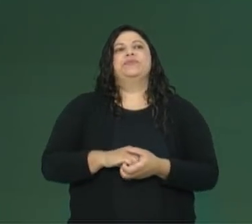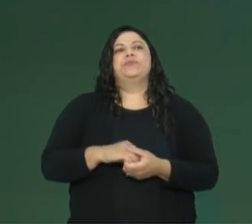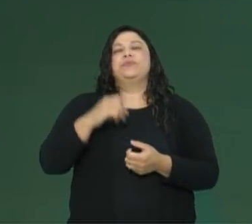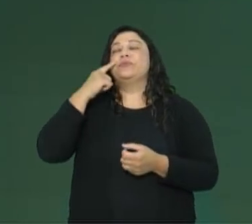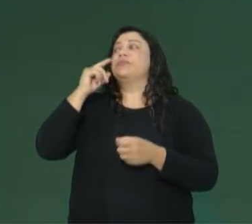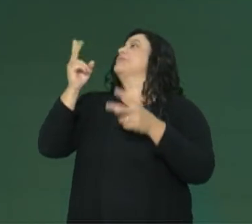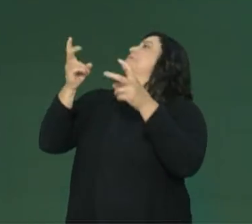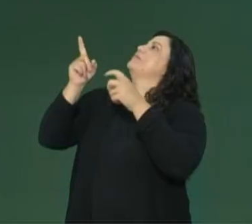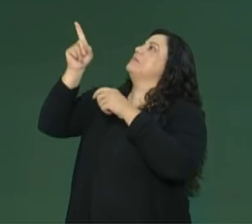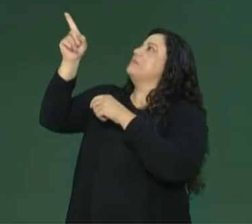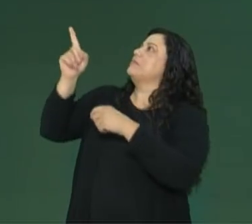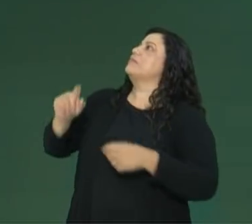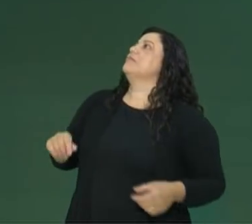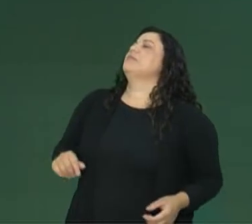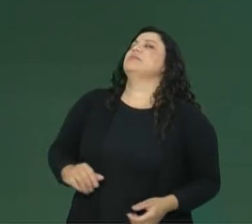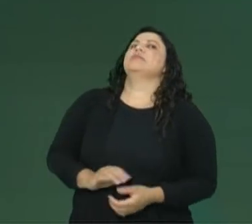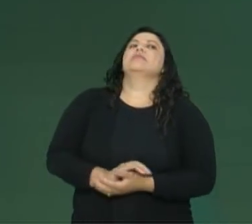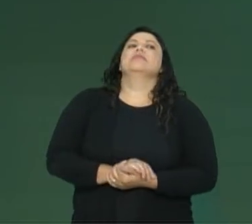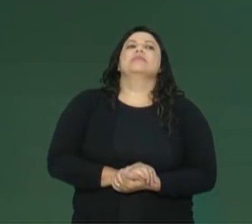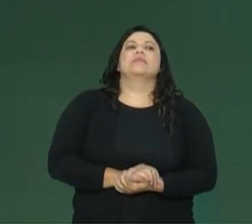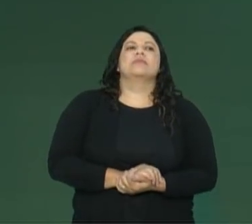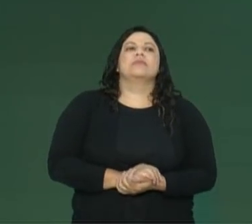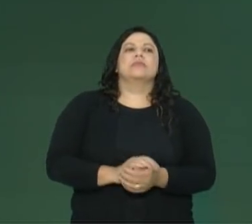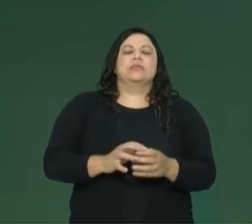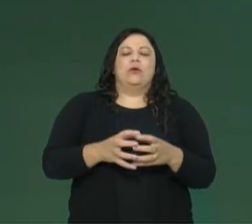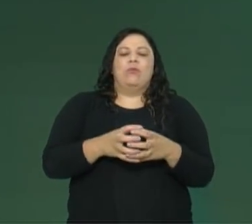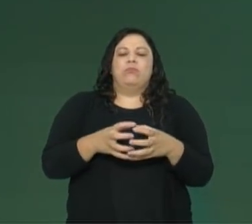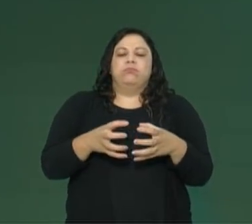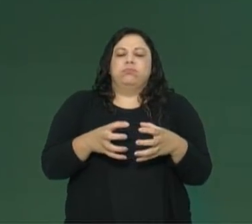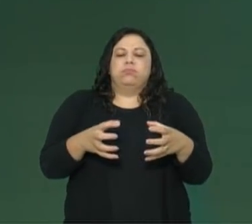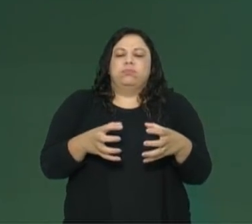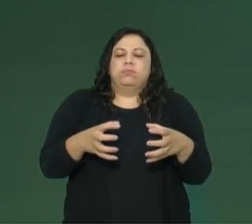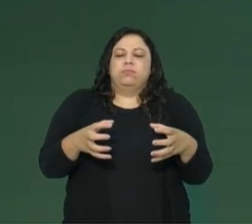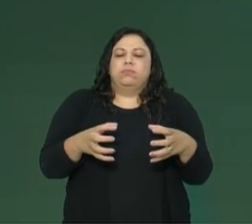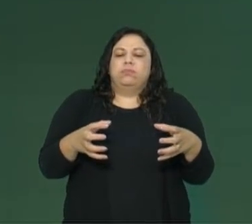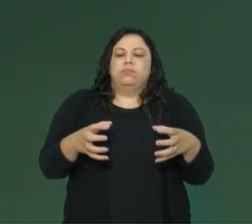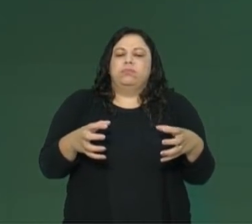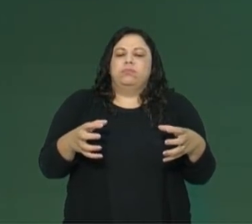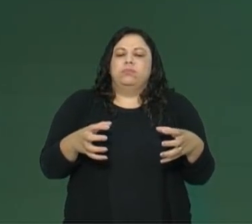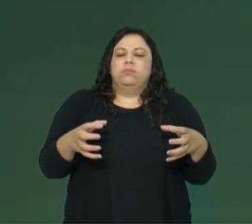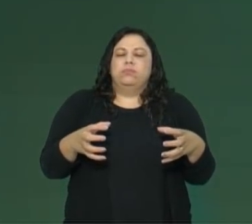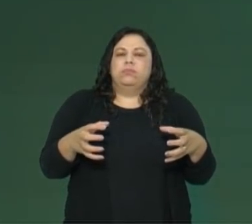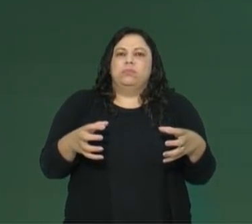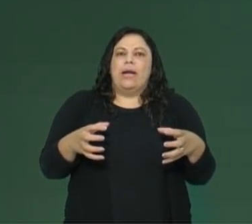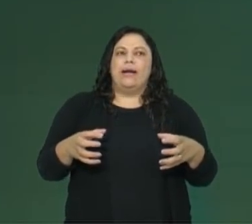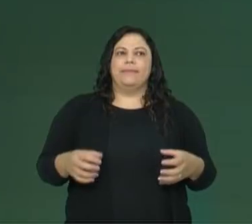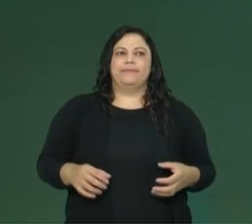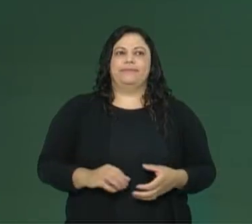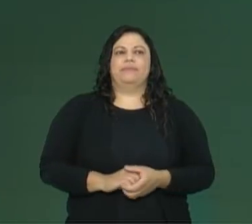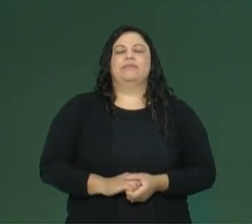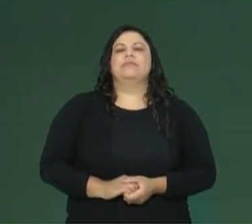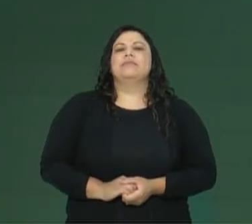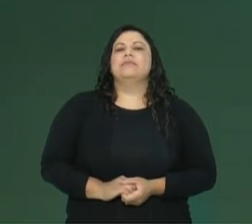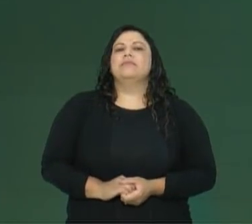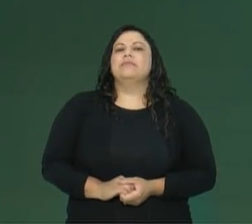inchaço gera o quê? O aumento dos membros, por isso o nome, elefantíase.